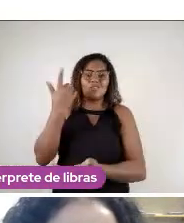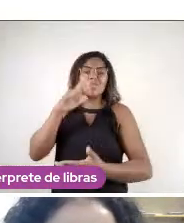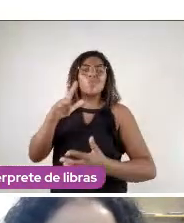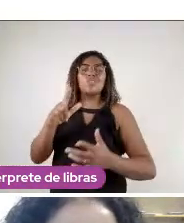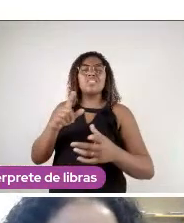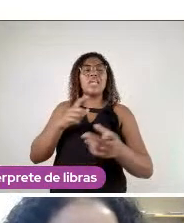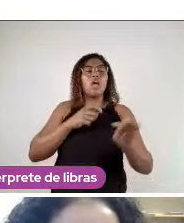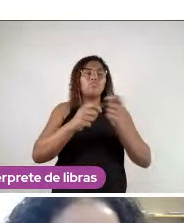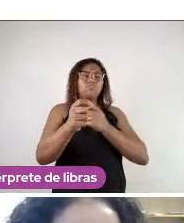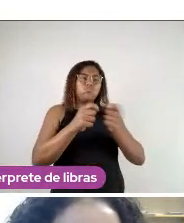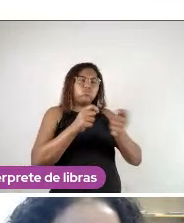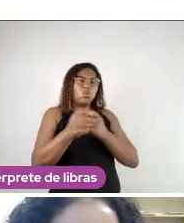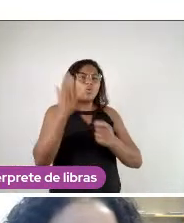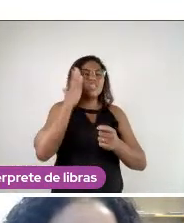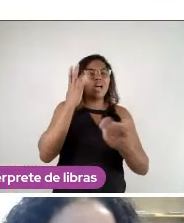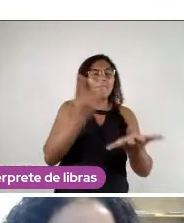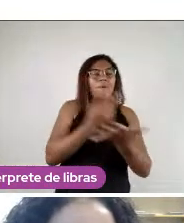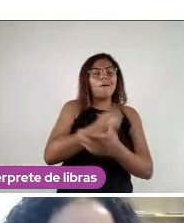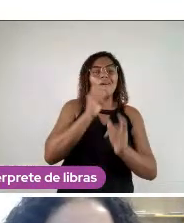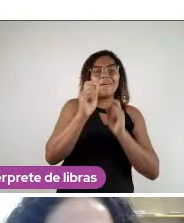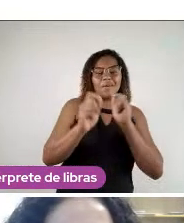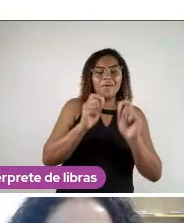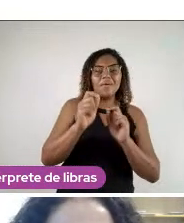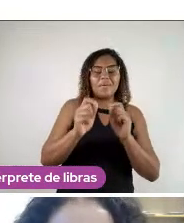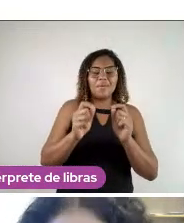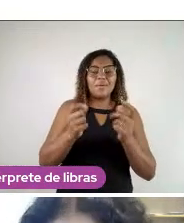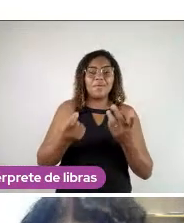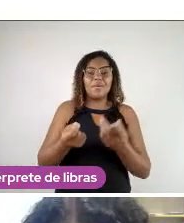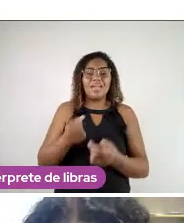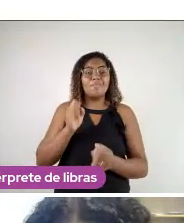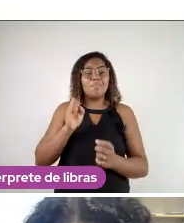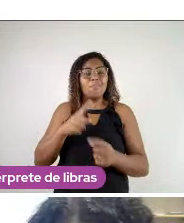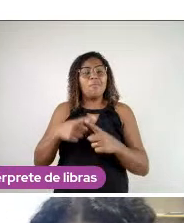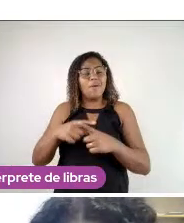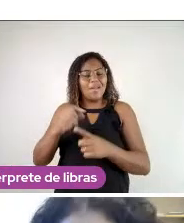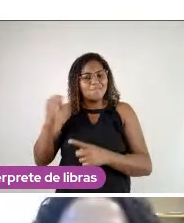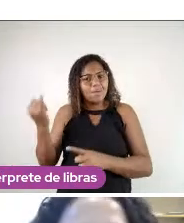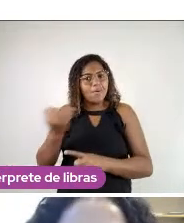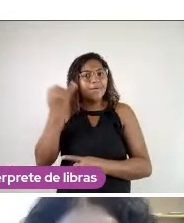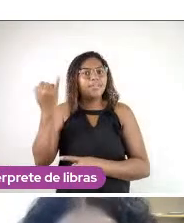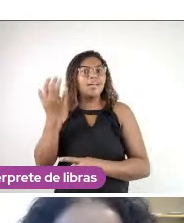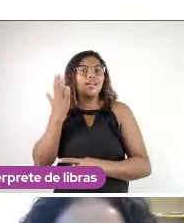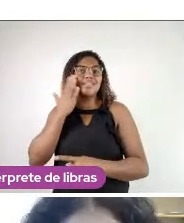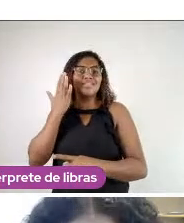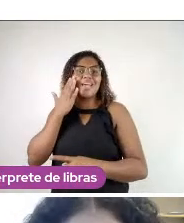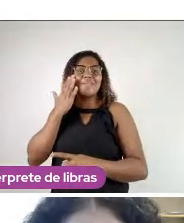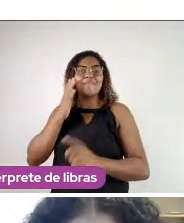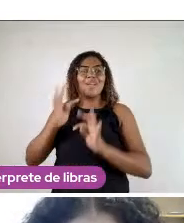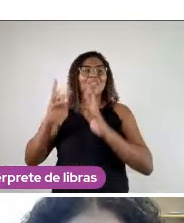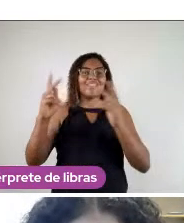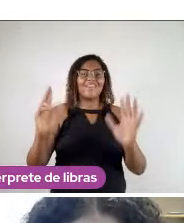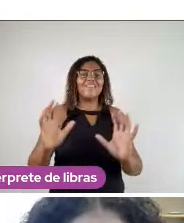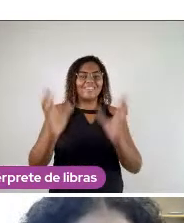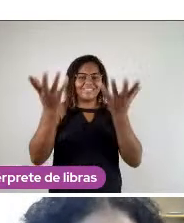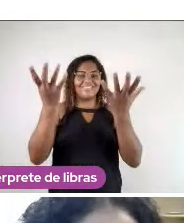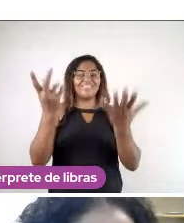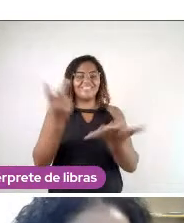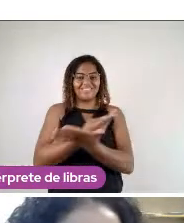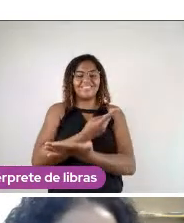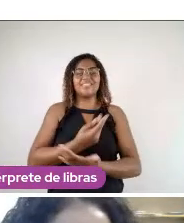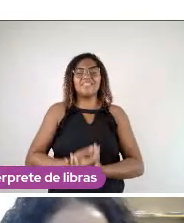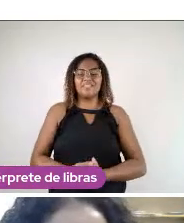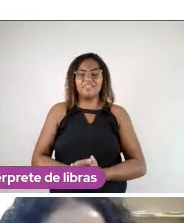controle, mitigação e mesmo, importantíssimo, né, a previsão desses eventos. Muito obrigada, Catarina. Ao